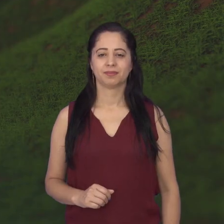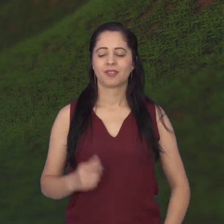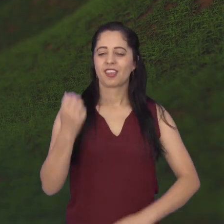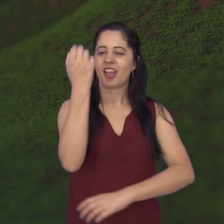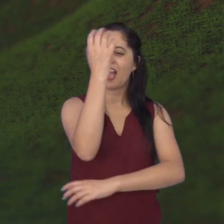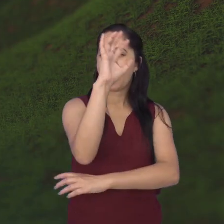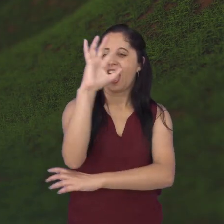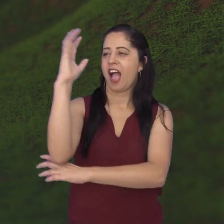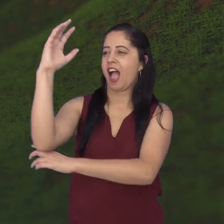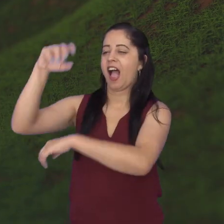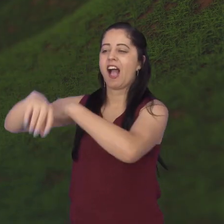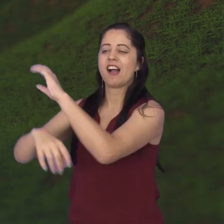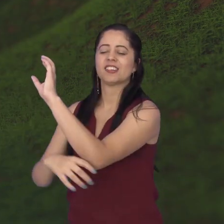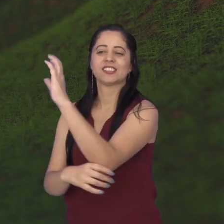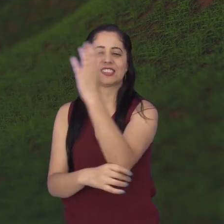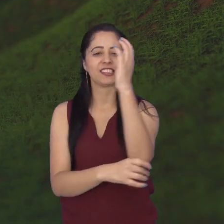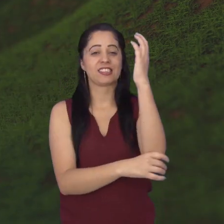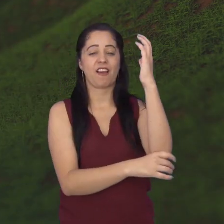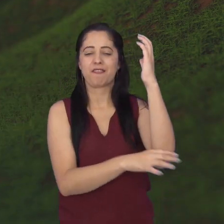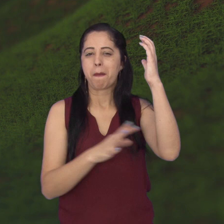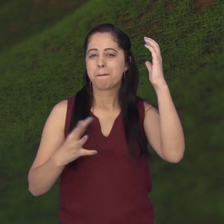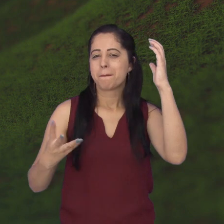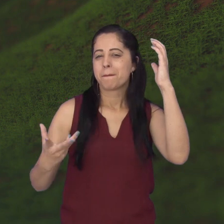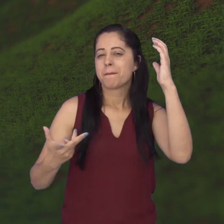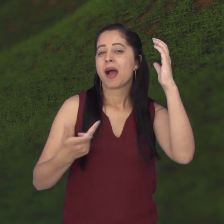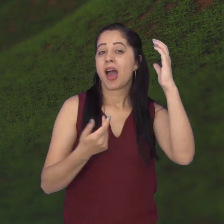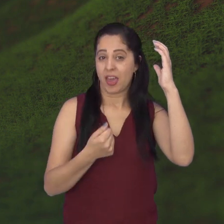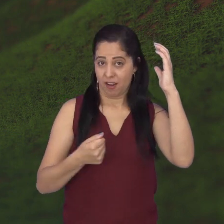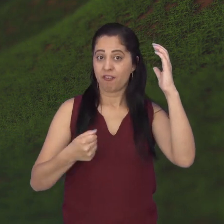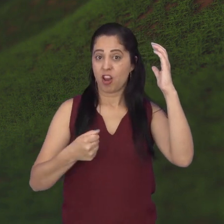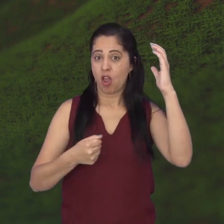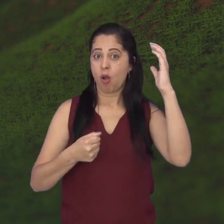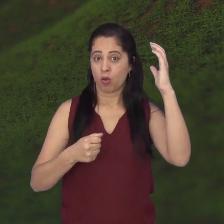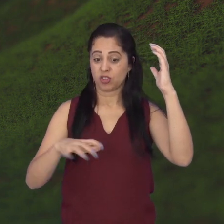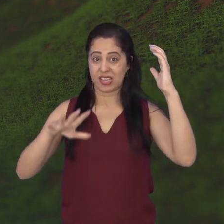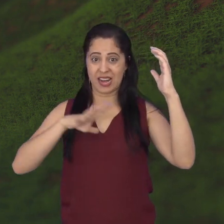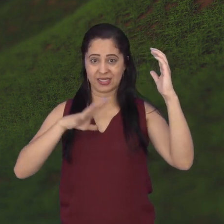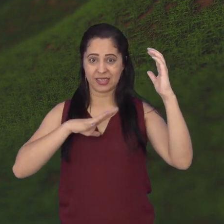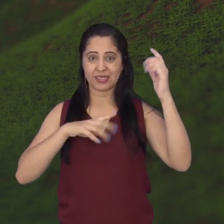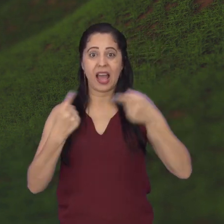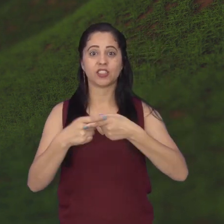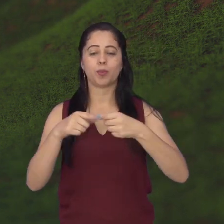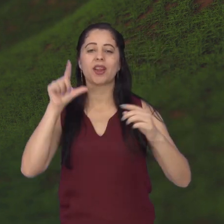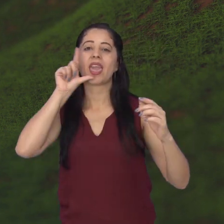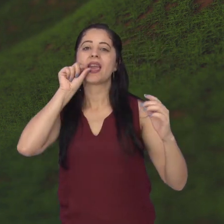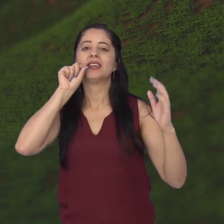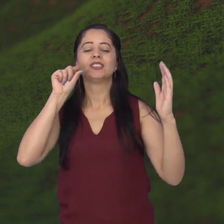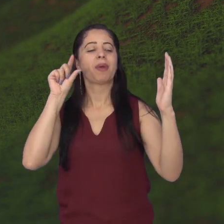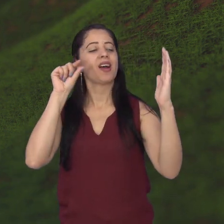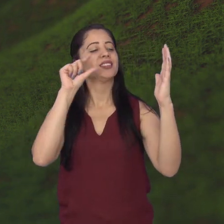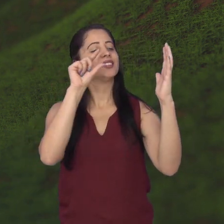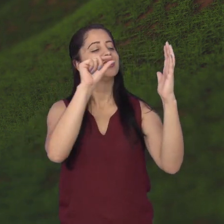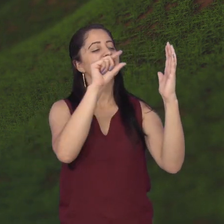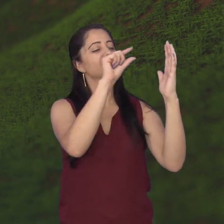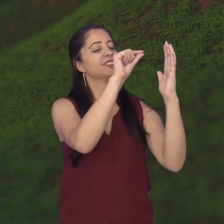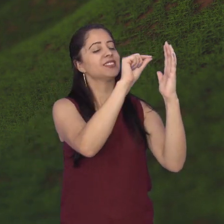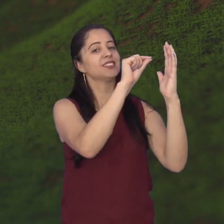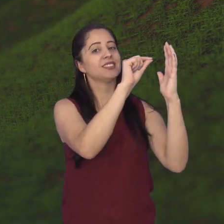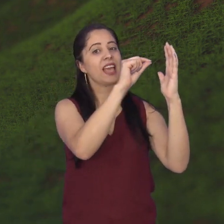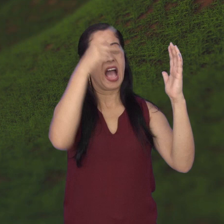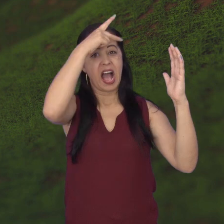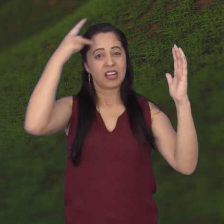As árvores são o maior patrimônio ambiental que existe nas cidades, pois elas abrigam os pássaros, oferecem